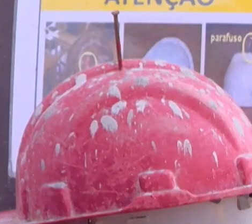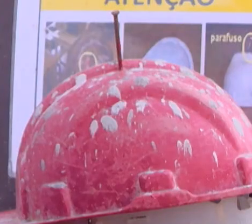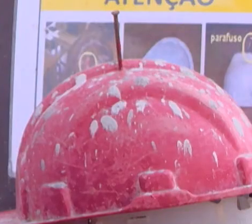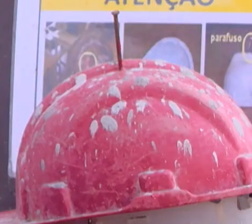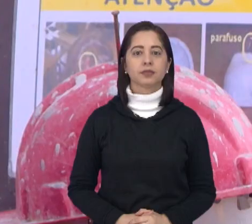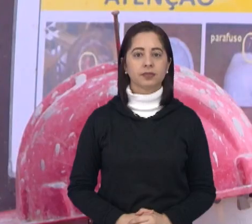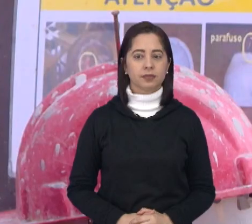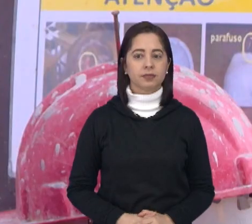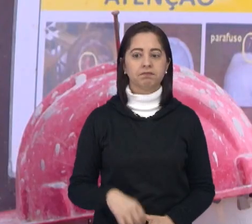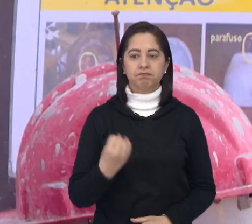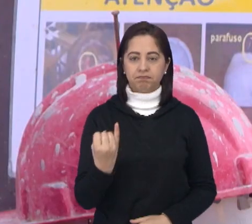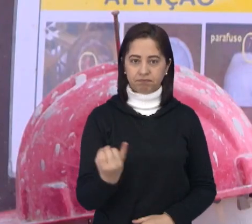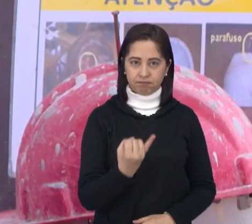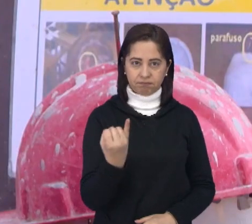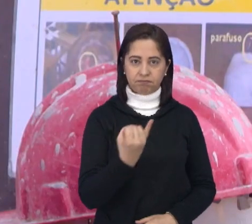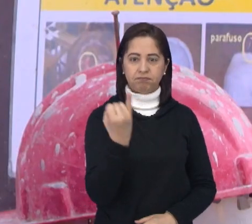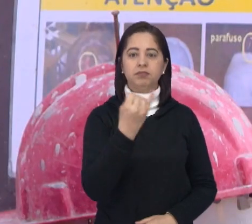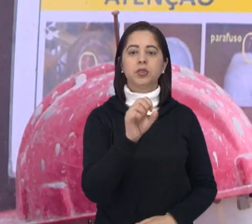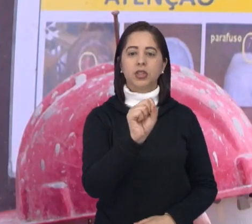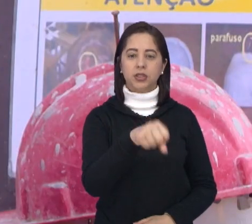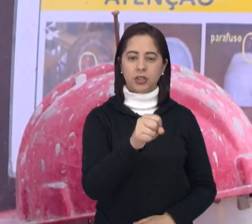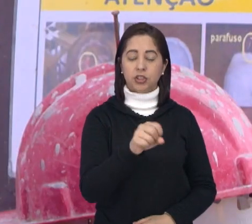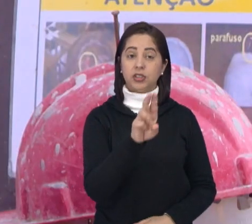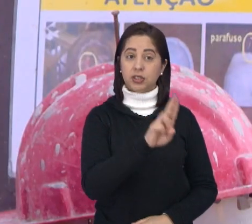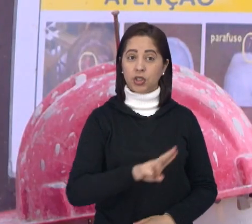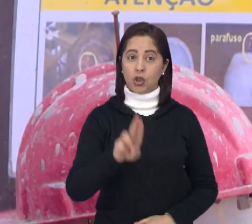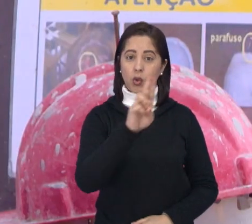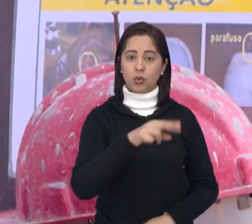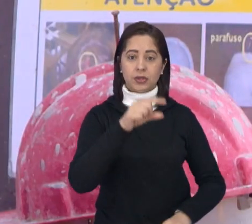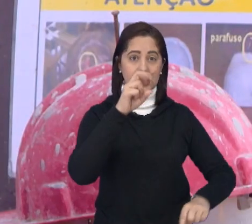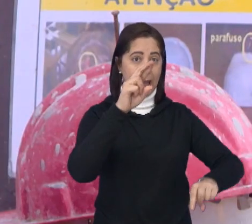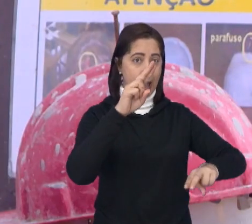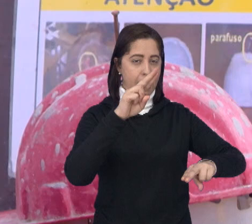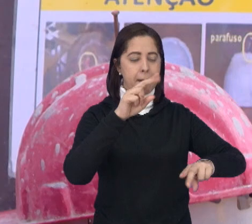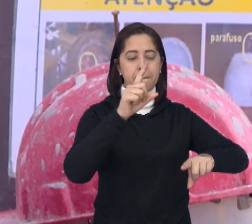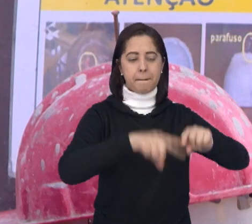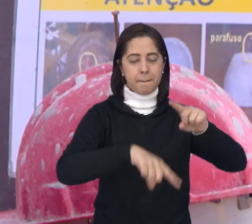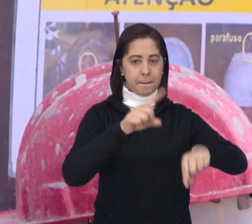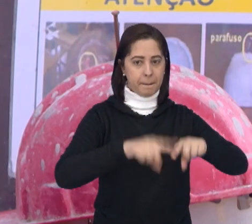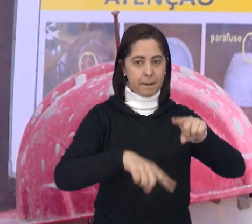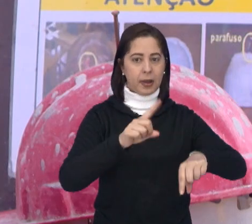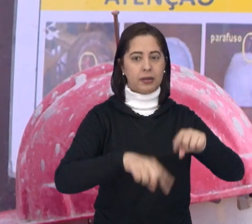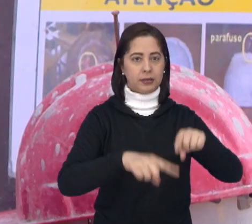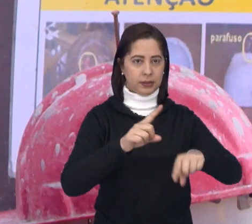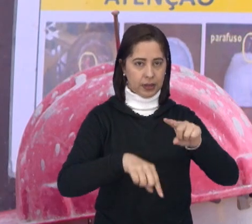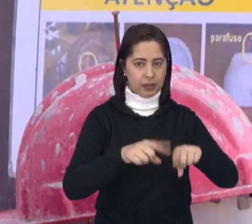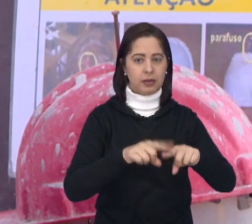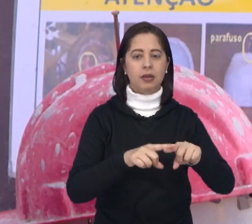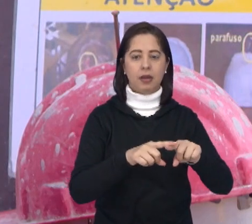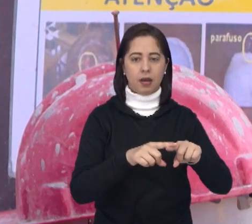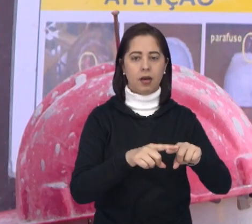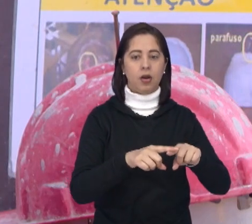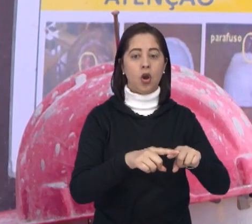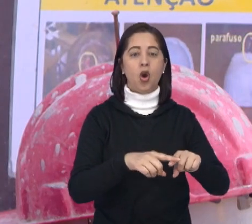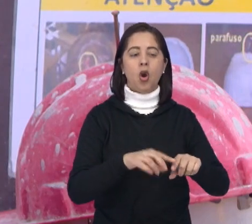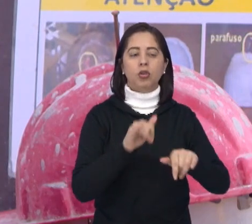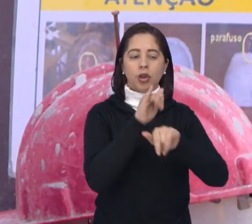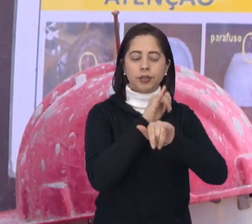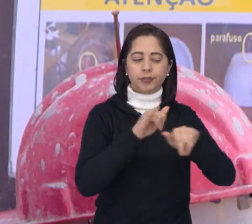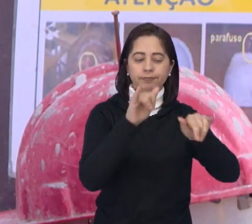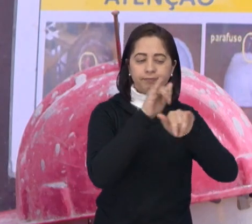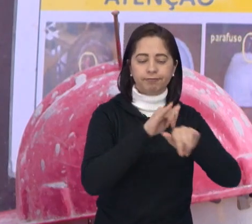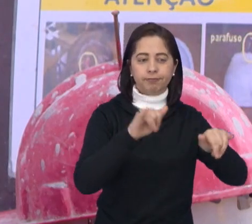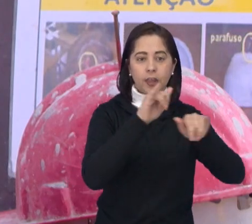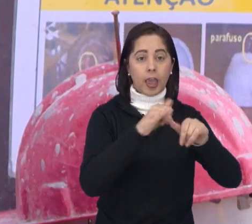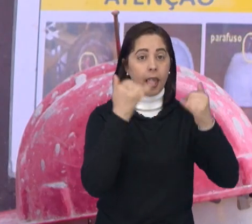É importante, né, o técnico de segurança na obra, desde quando ele inicia as atividades, a gente consegue passar informações importantes sobre as atividades